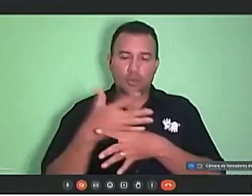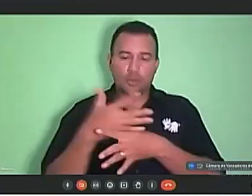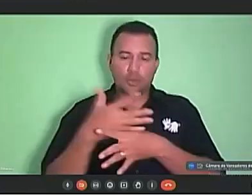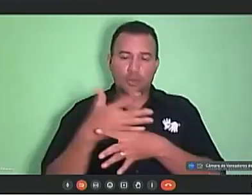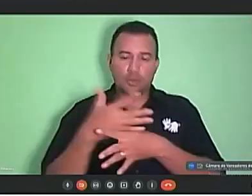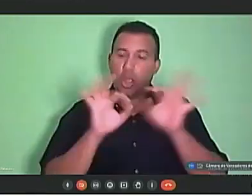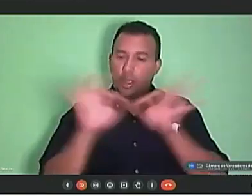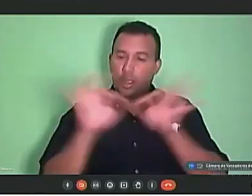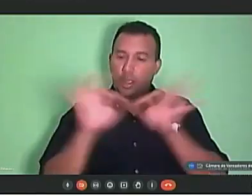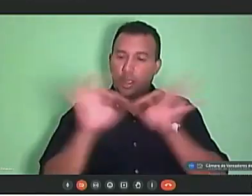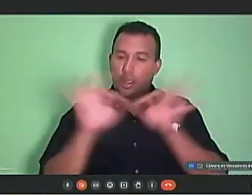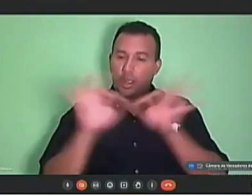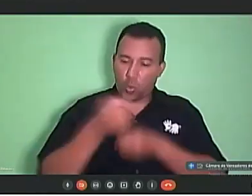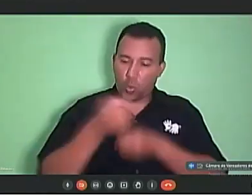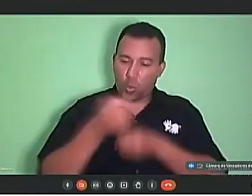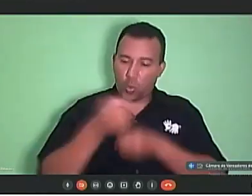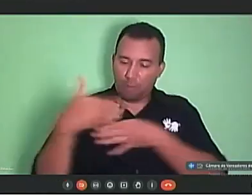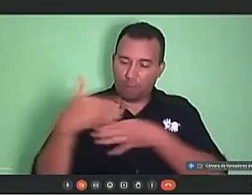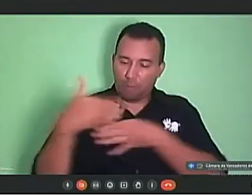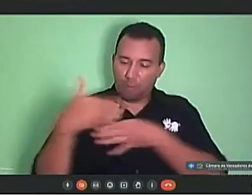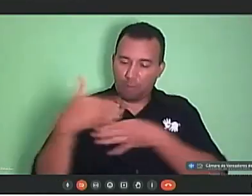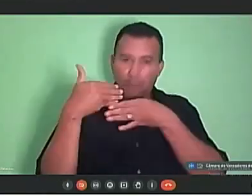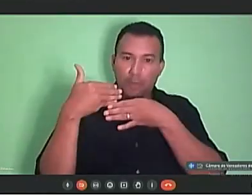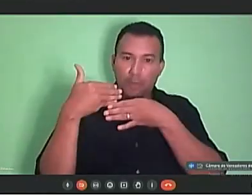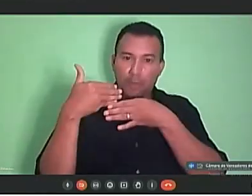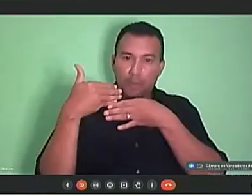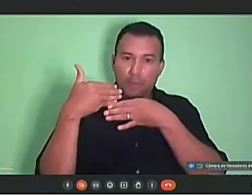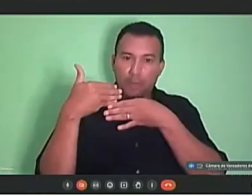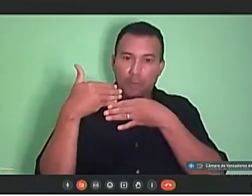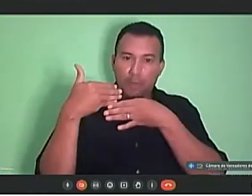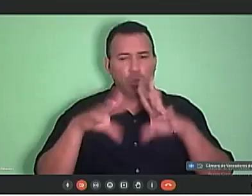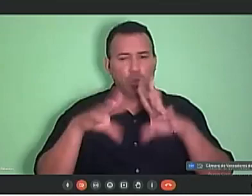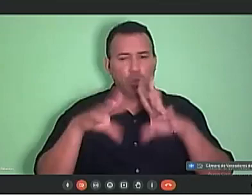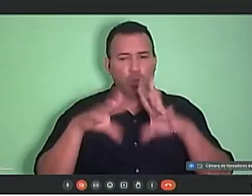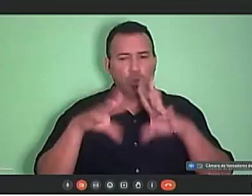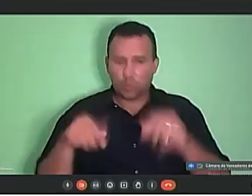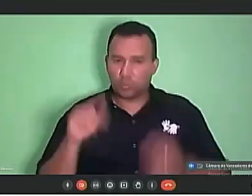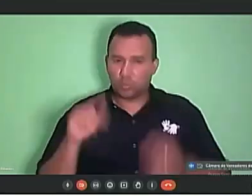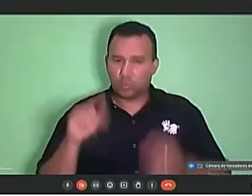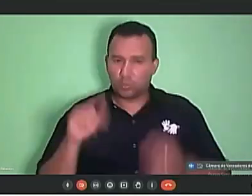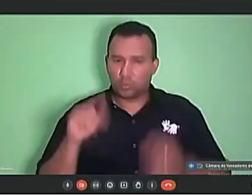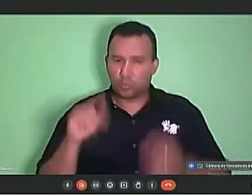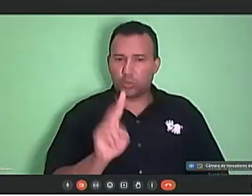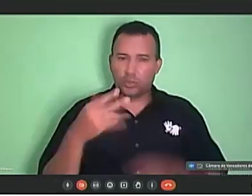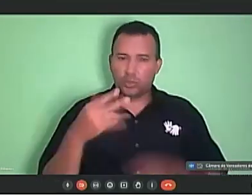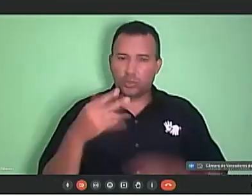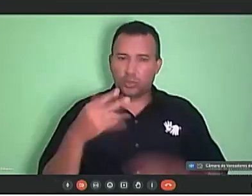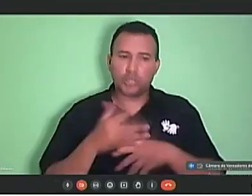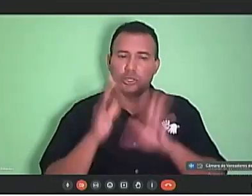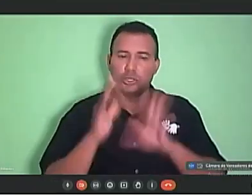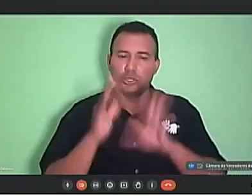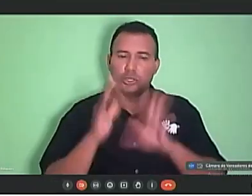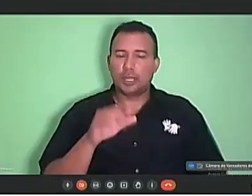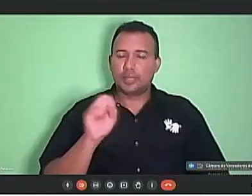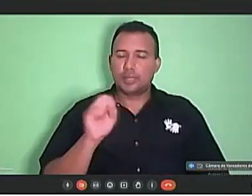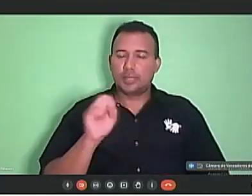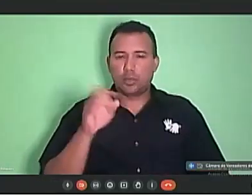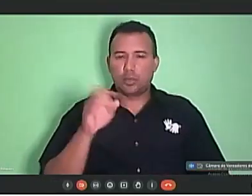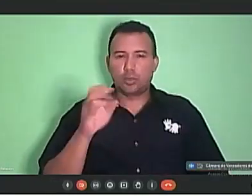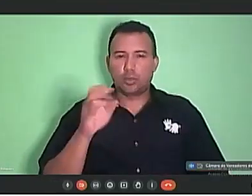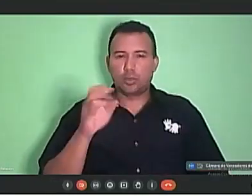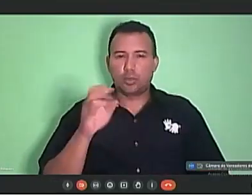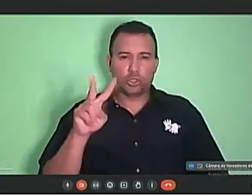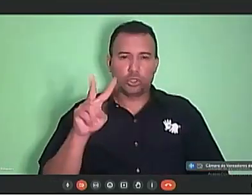para toda a região das nossas 2 cidades aqui, tanto o bairro São Cristóvão, como a região central, como Porto